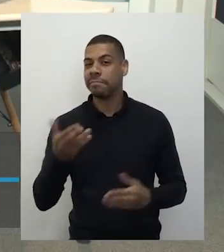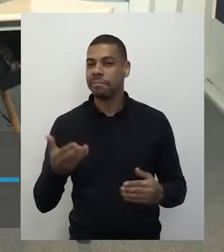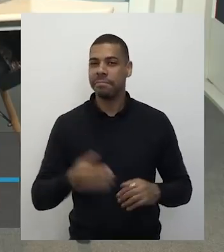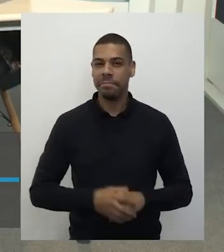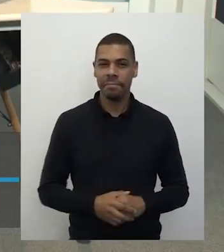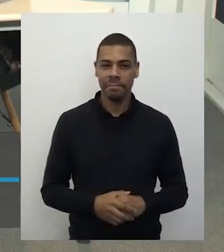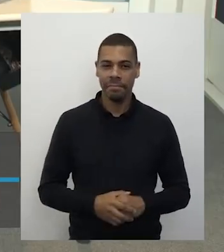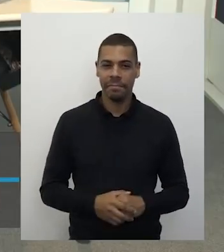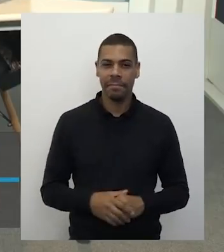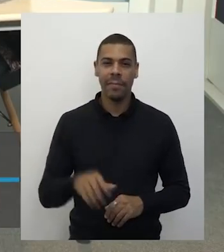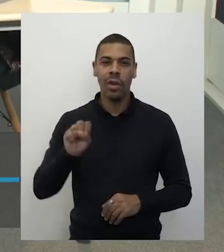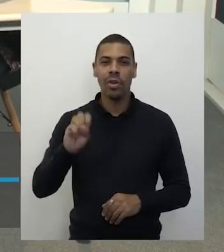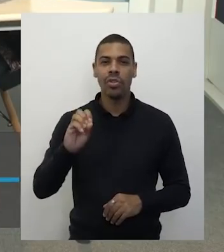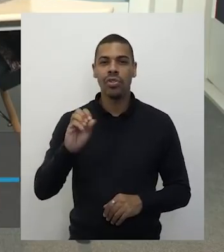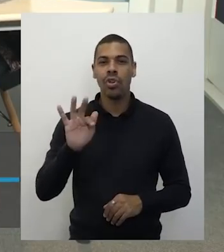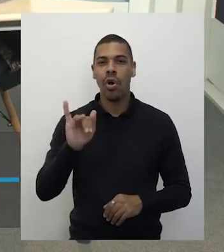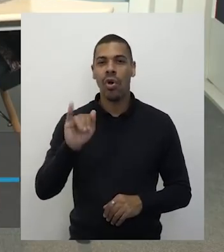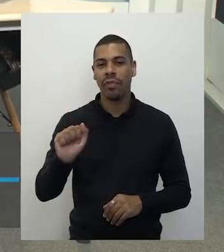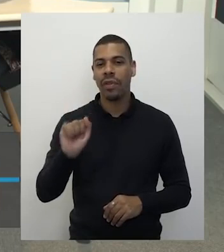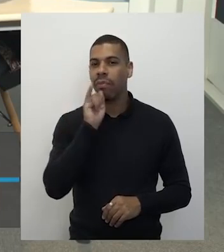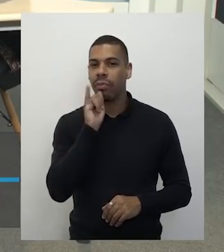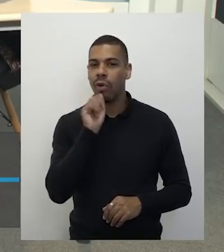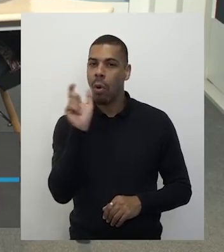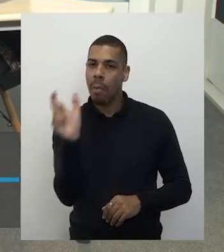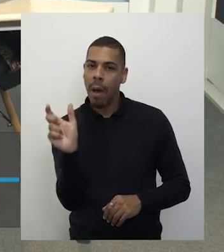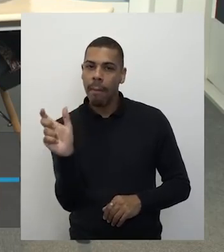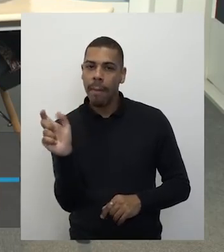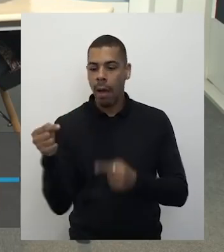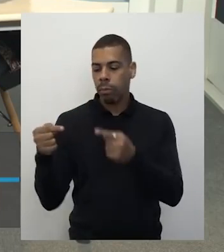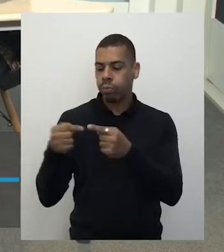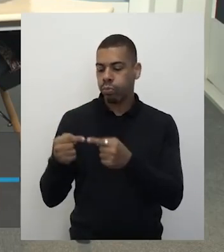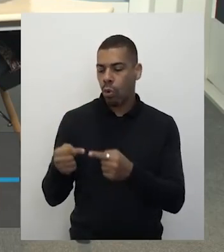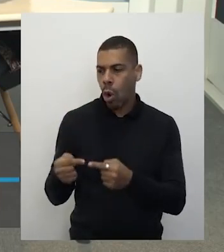algumas? Sofia coloca, como a palavra já diz, é concordar com